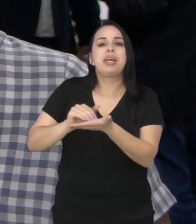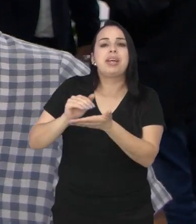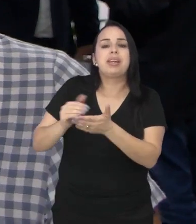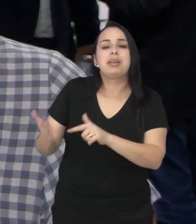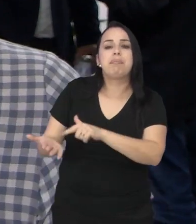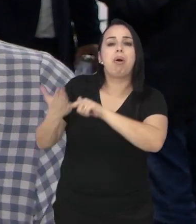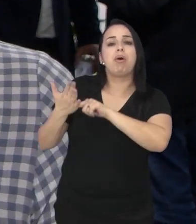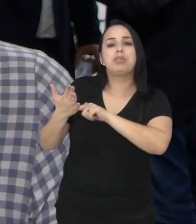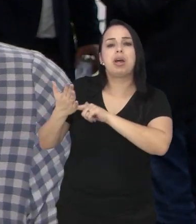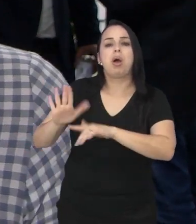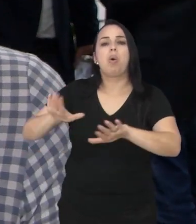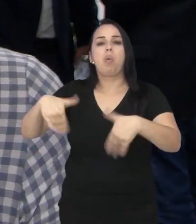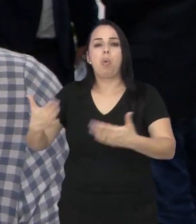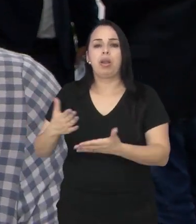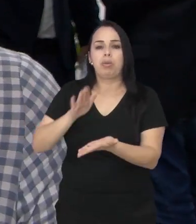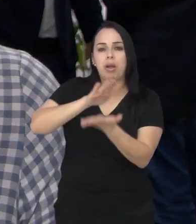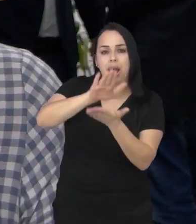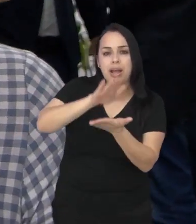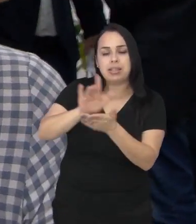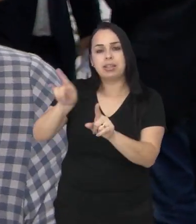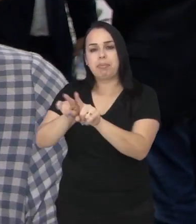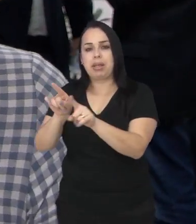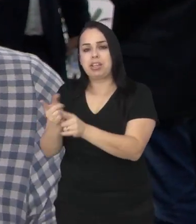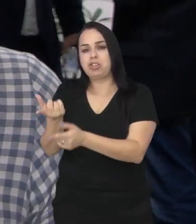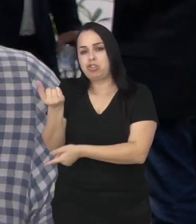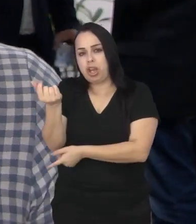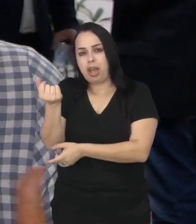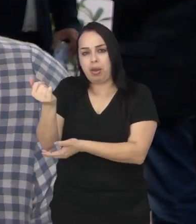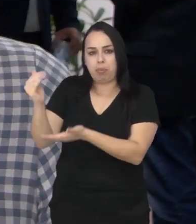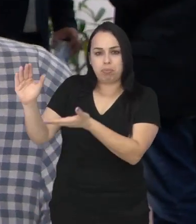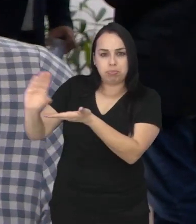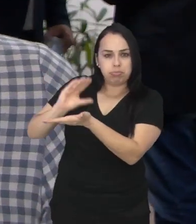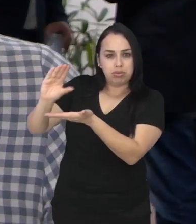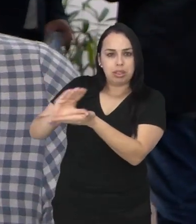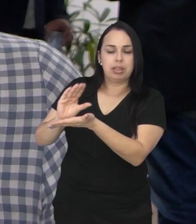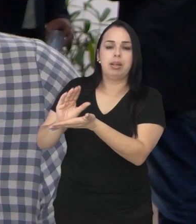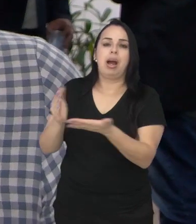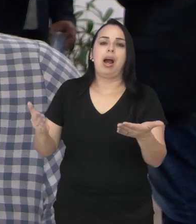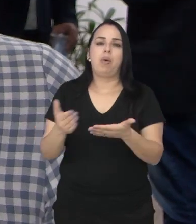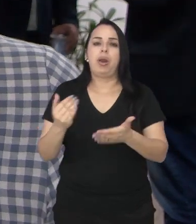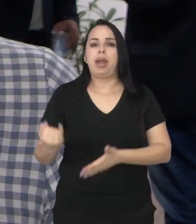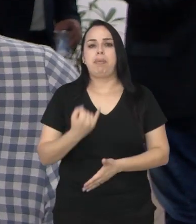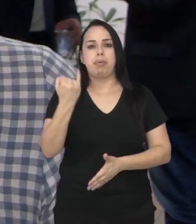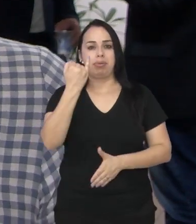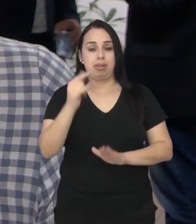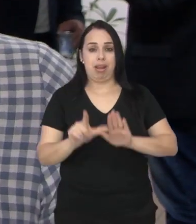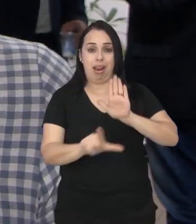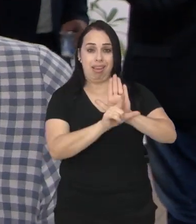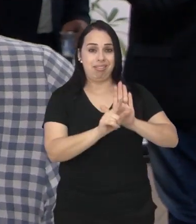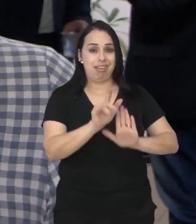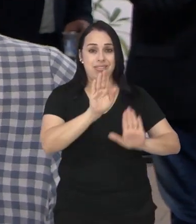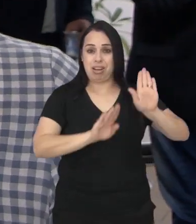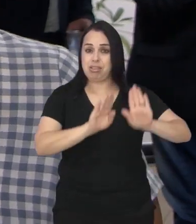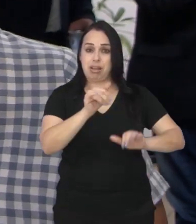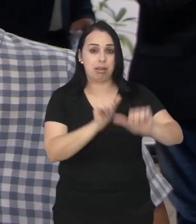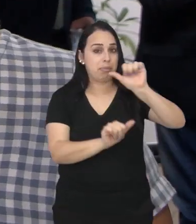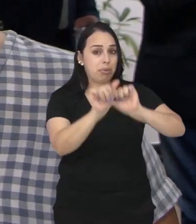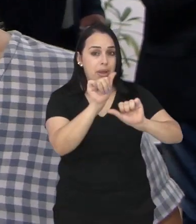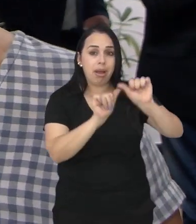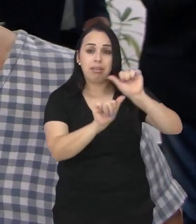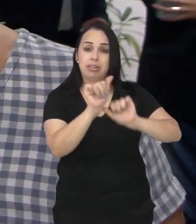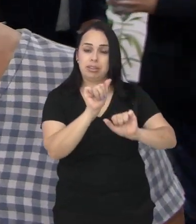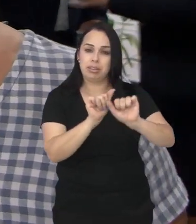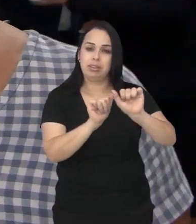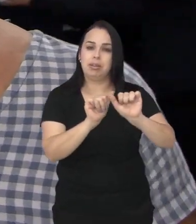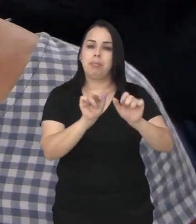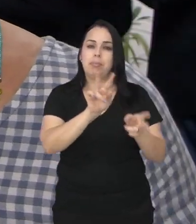as receitas. Agora é fundamental, porque está tendo muitas mudanças. A lei de licitação está mudando